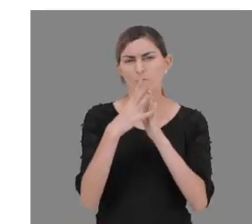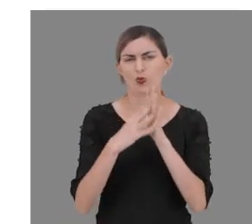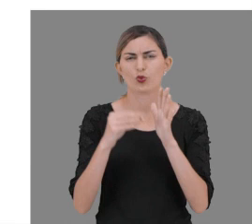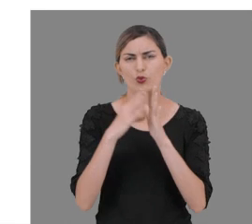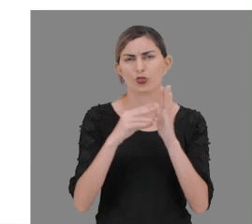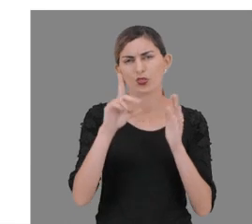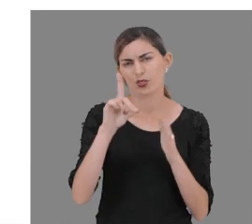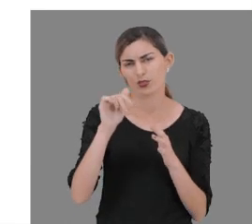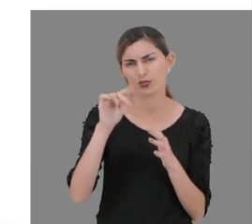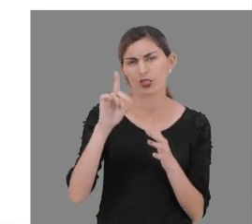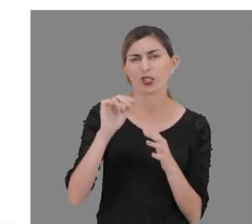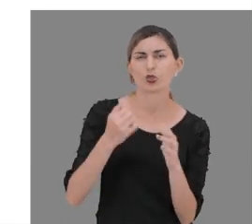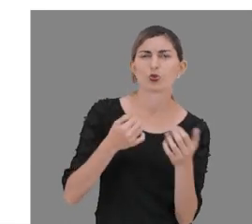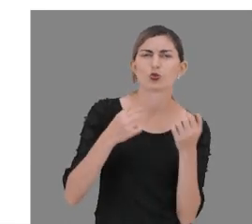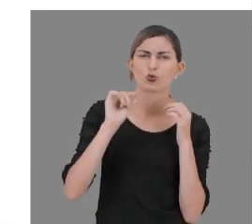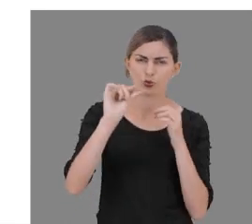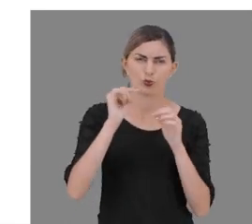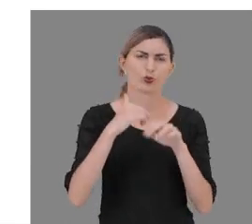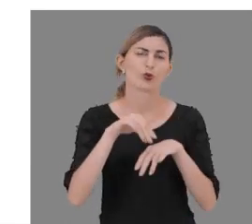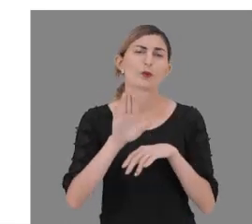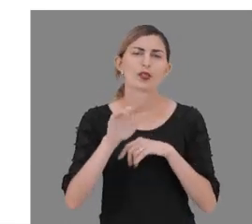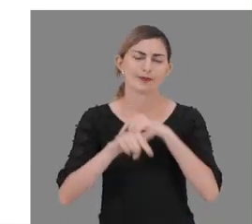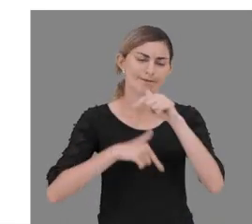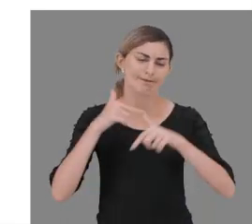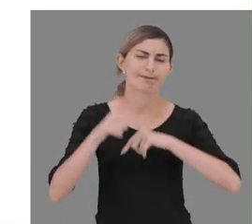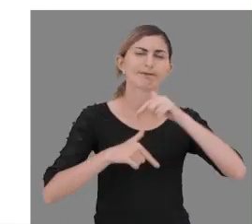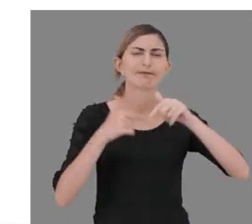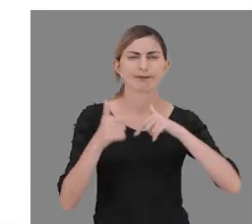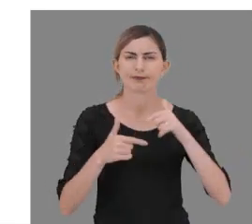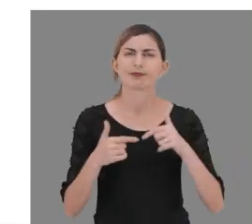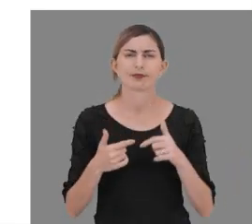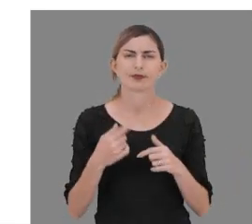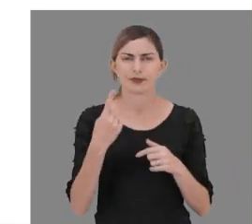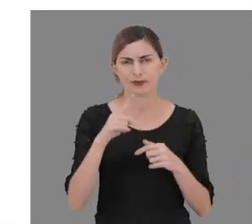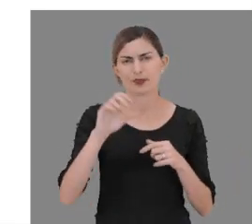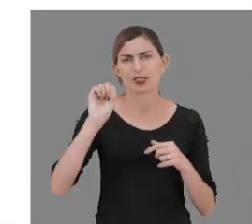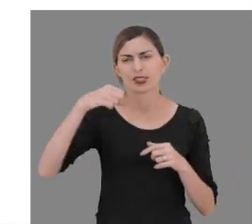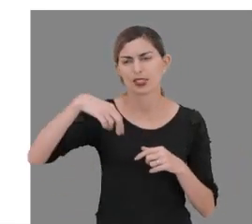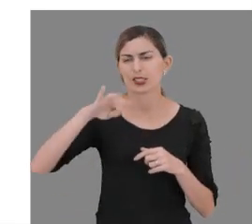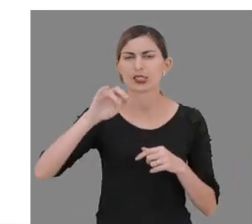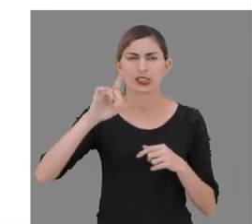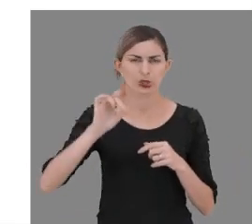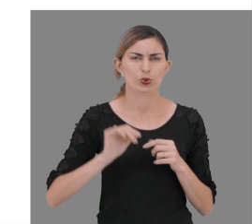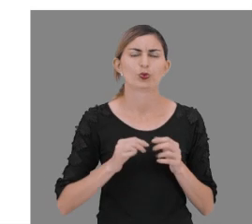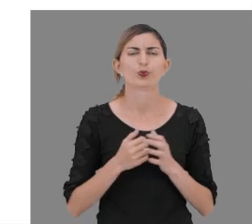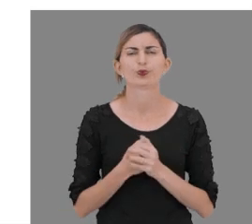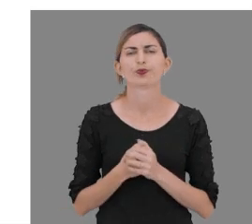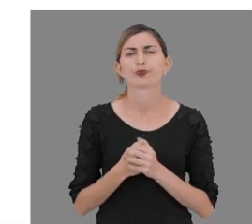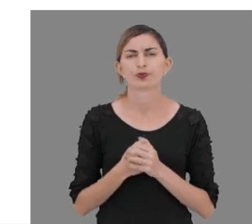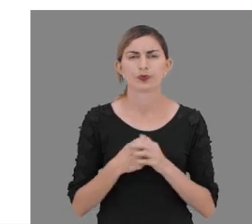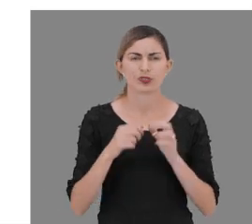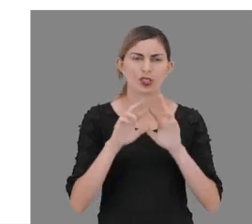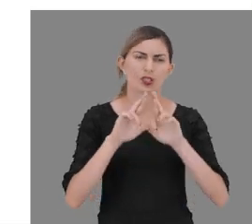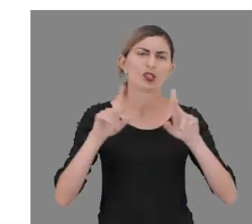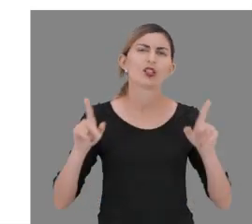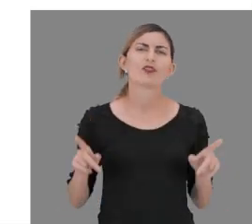encontrado em modelos de dados um pouco mais trabalhados. Nesse sentido,